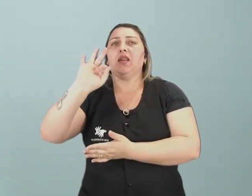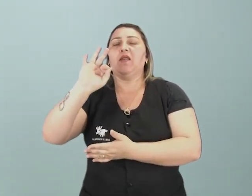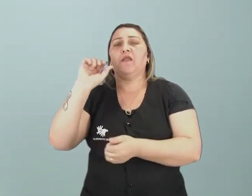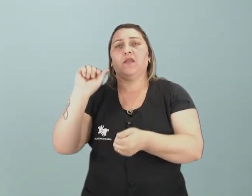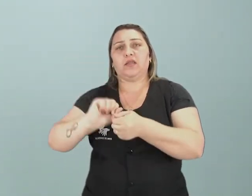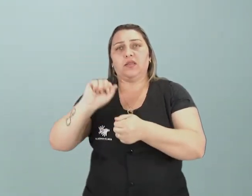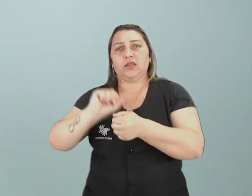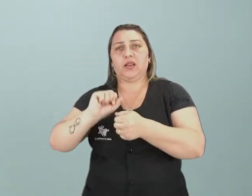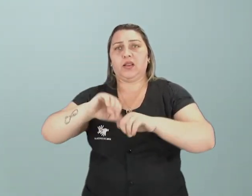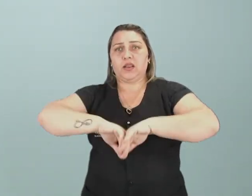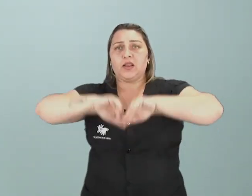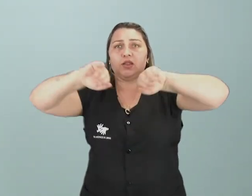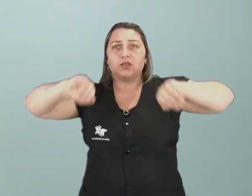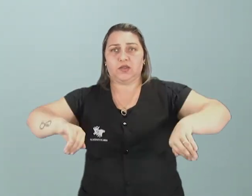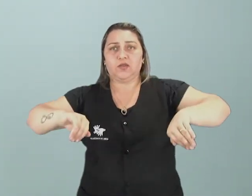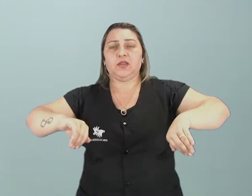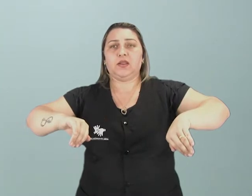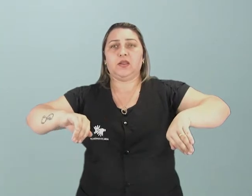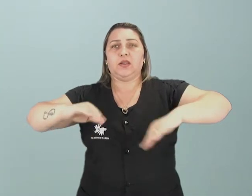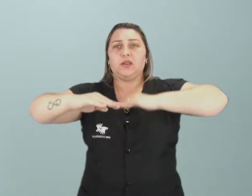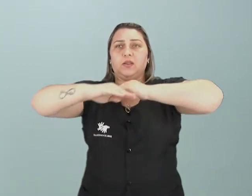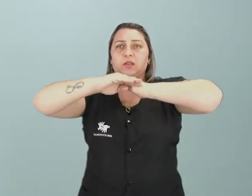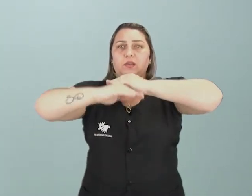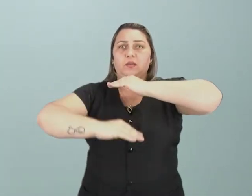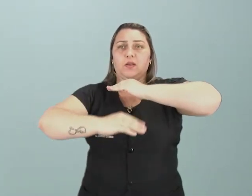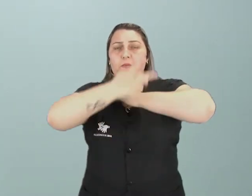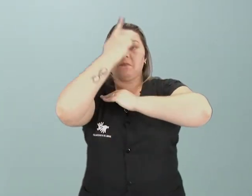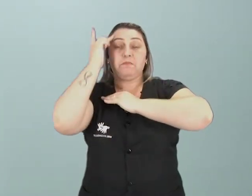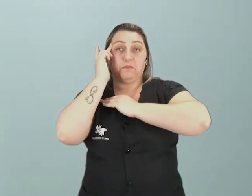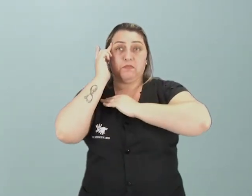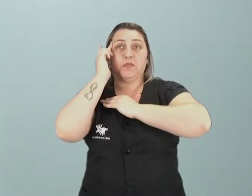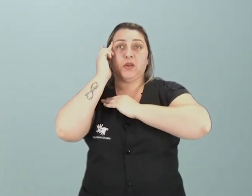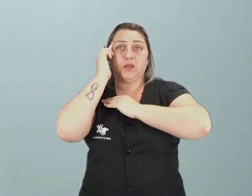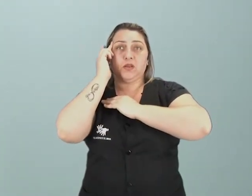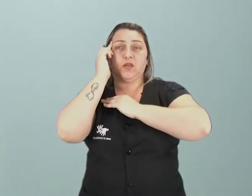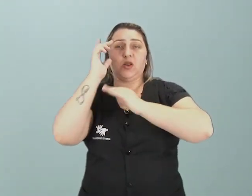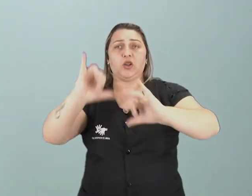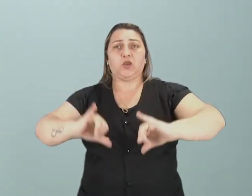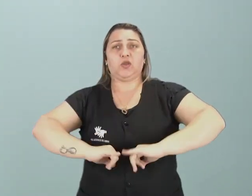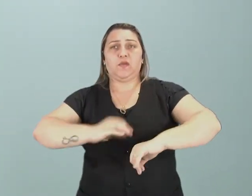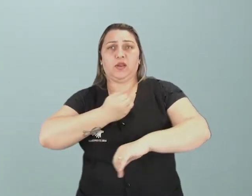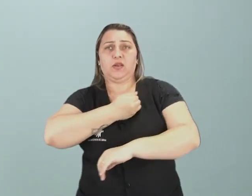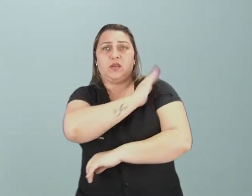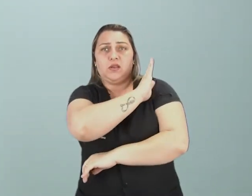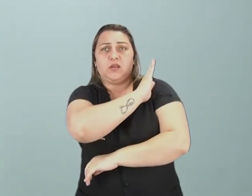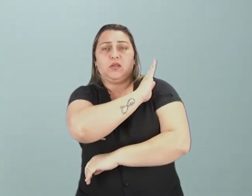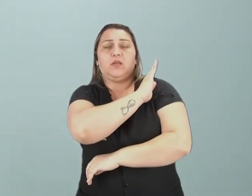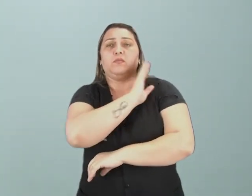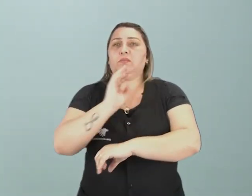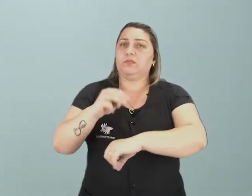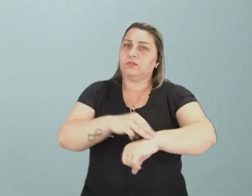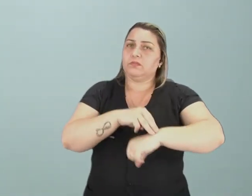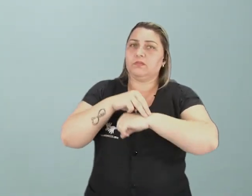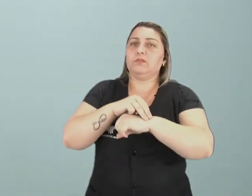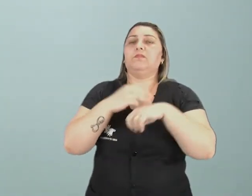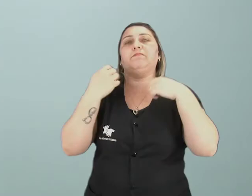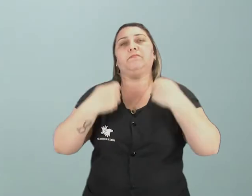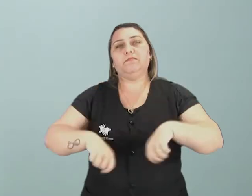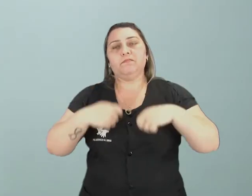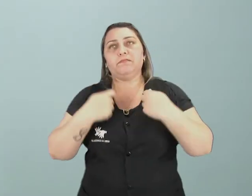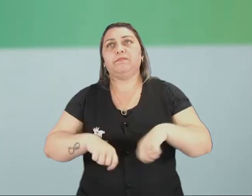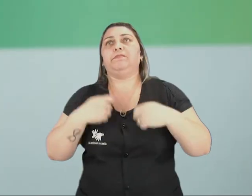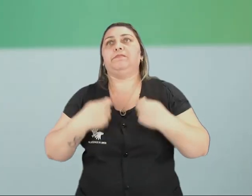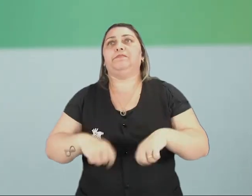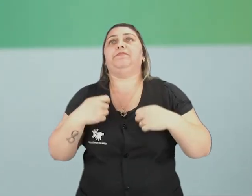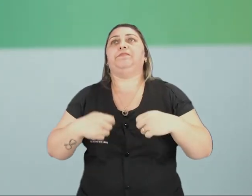criando aí essa divisão de elite, pessoas subjugadas. Isso é um momento que era necessário